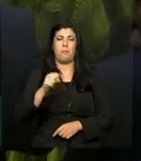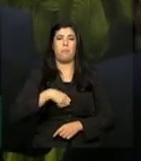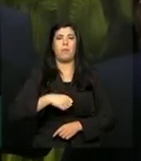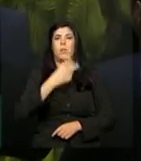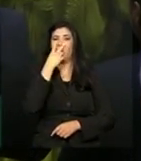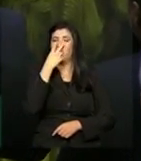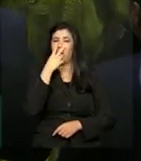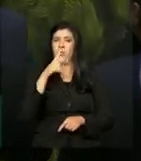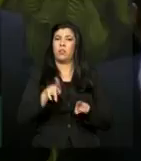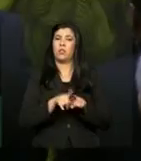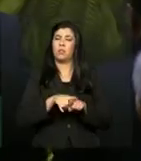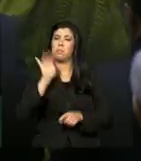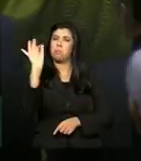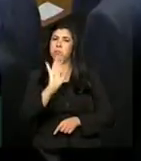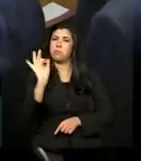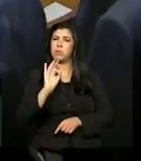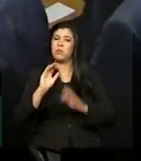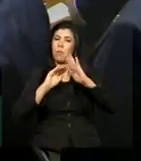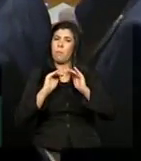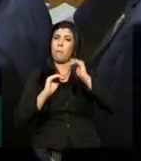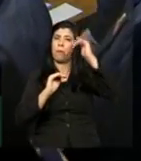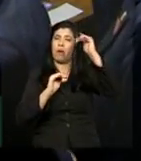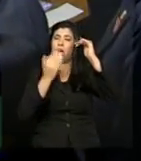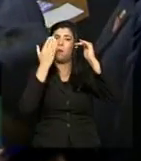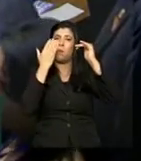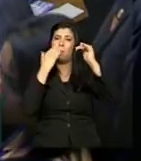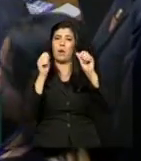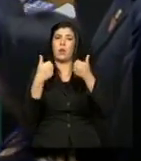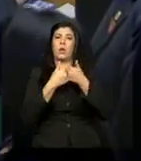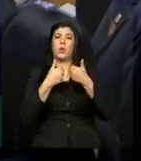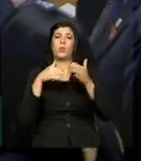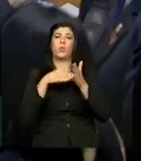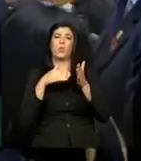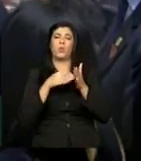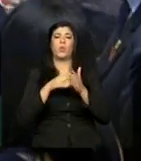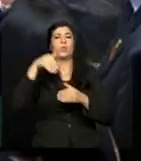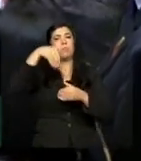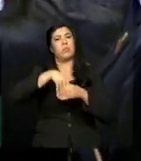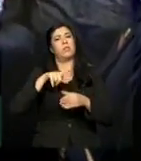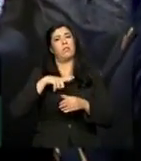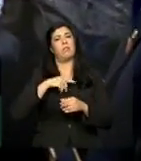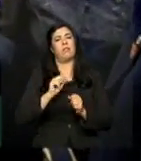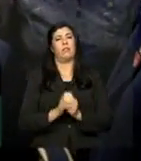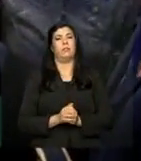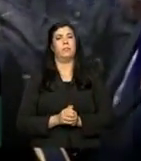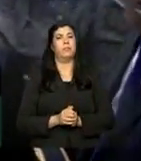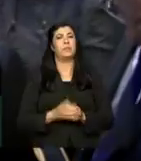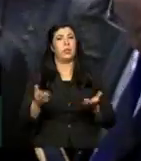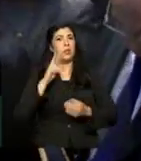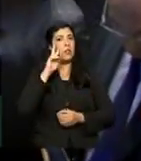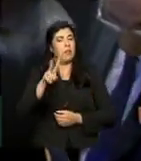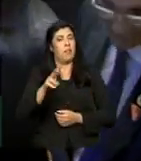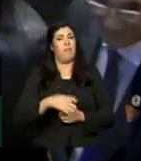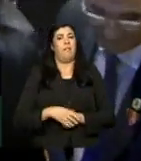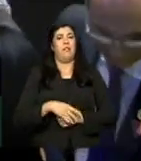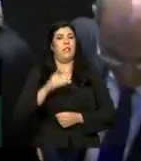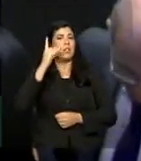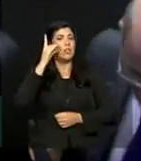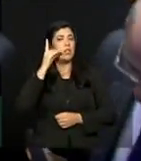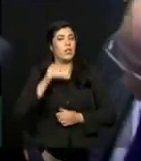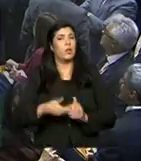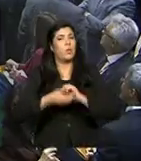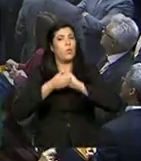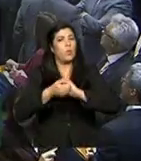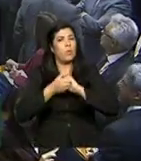percentual é superior ao registrado nas duas últimas eleições. Presidenta Dilma Rousseff agora cumprimentando a senadora Cátia Abreu,